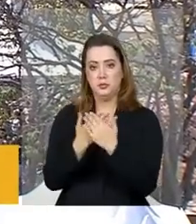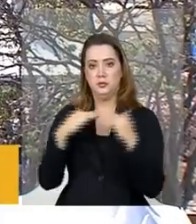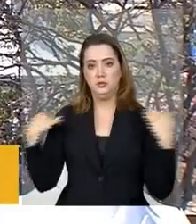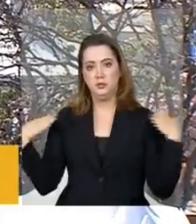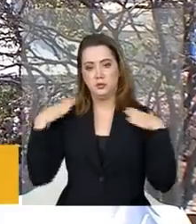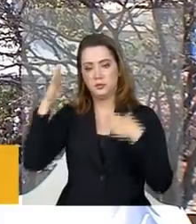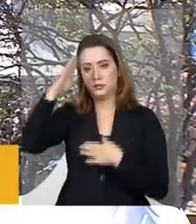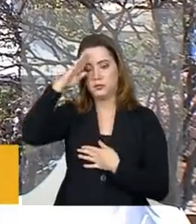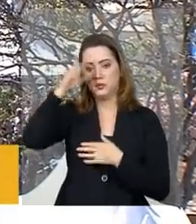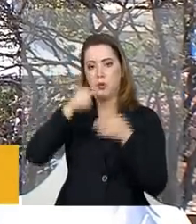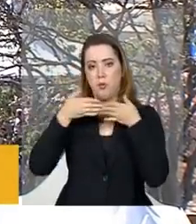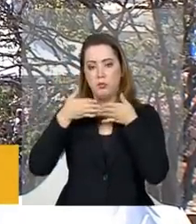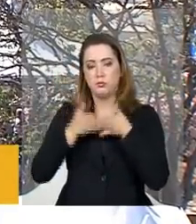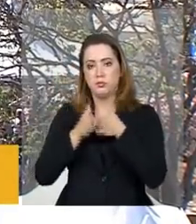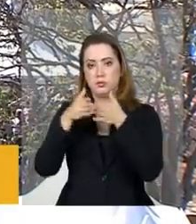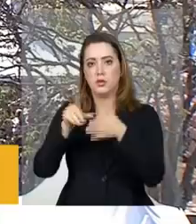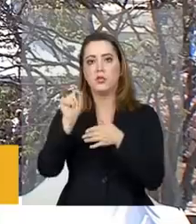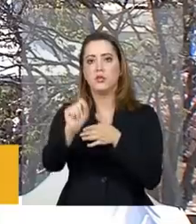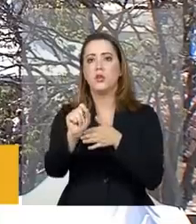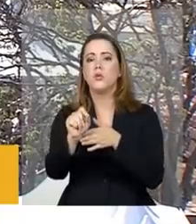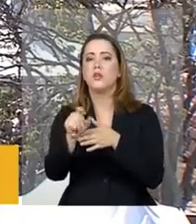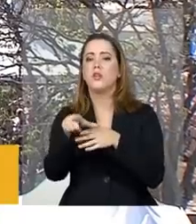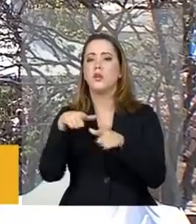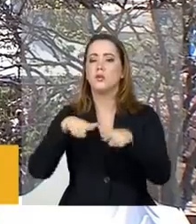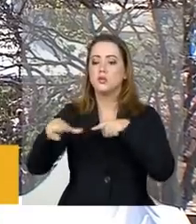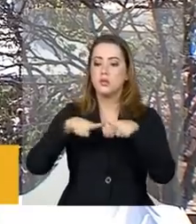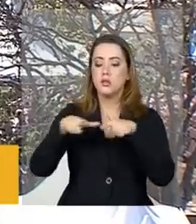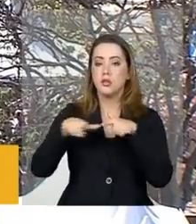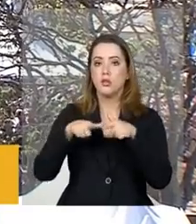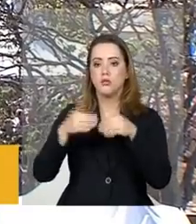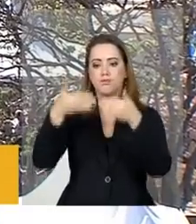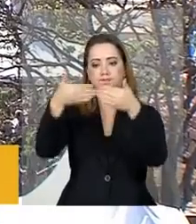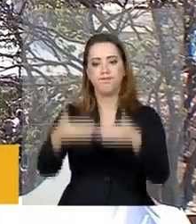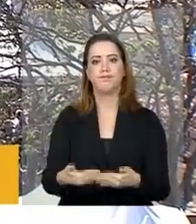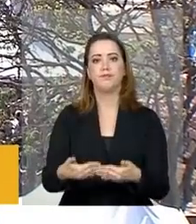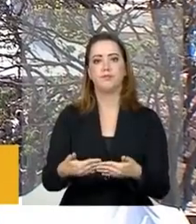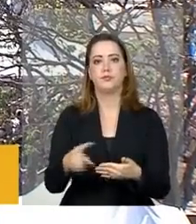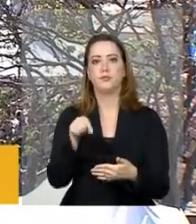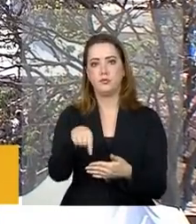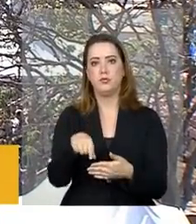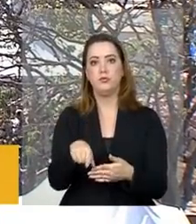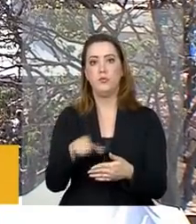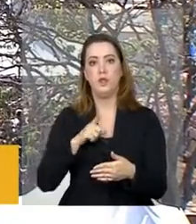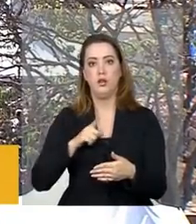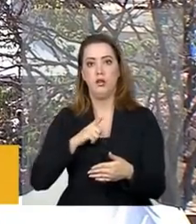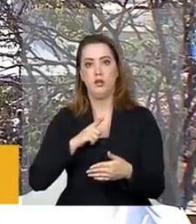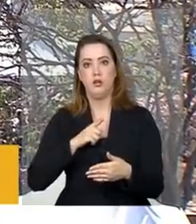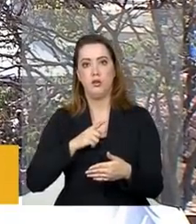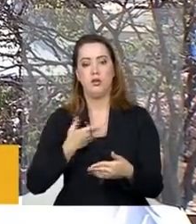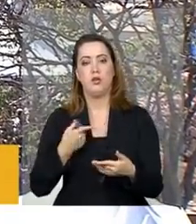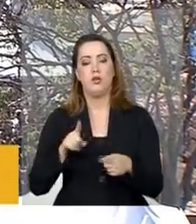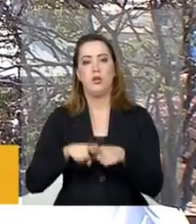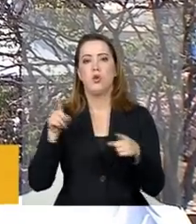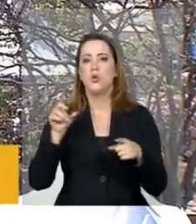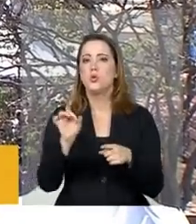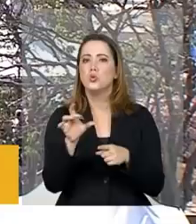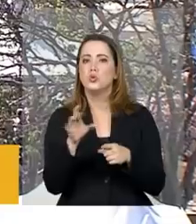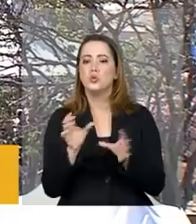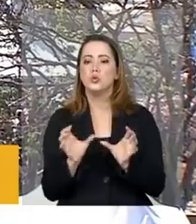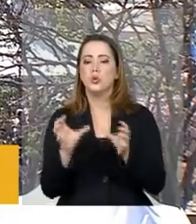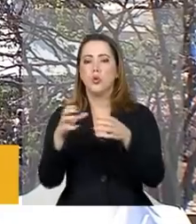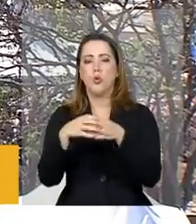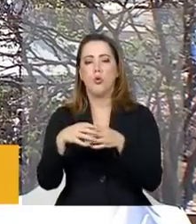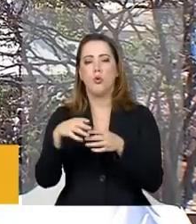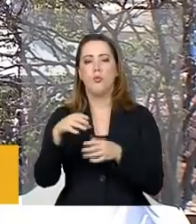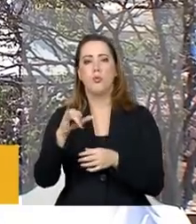das mulheres mais com a área operativa, coisa que ainda não acontecia. Inclusive combatente? Ainda não, por enquanto só no corpo de